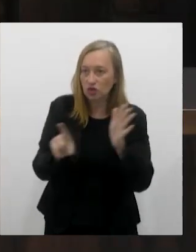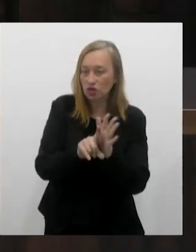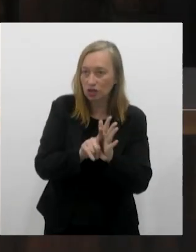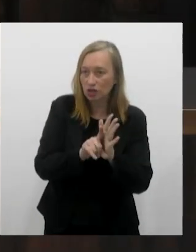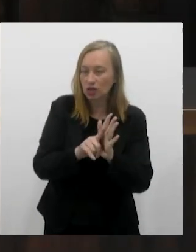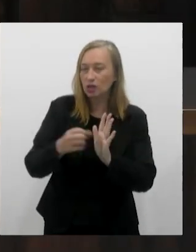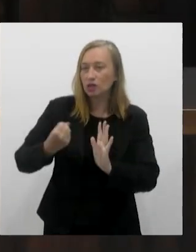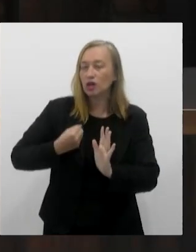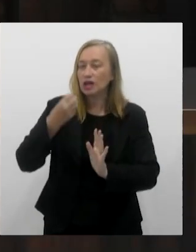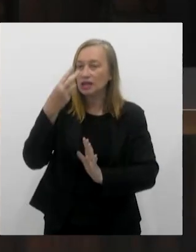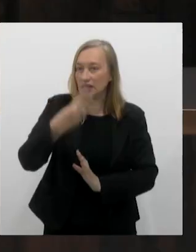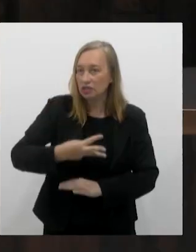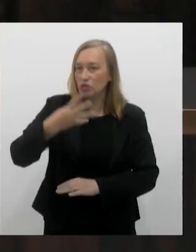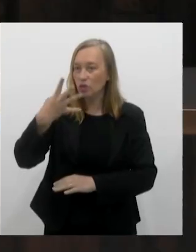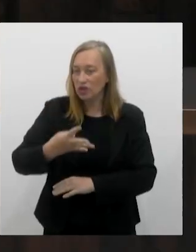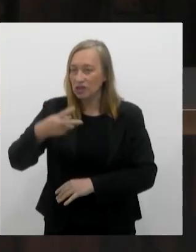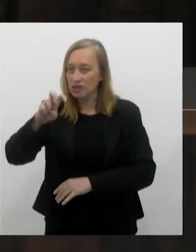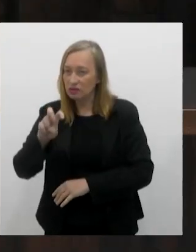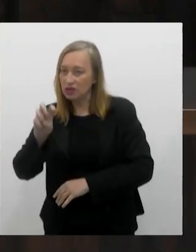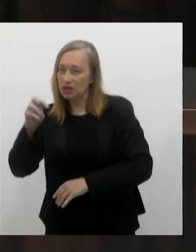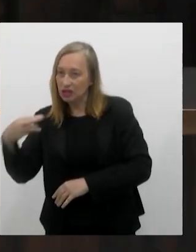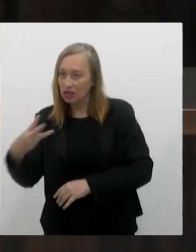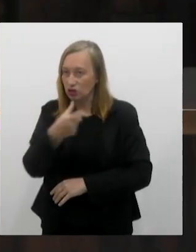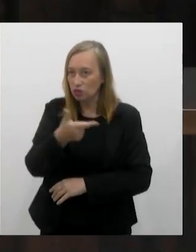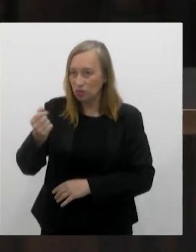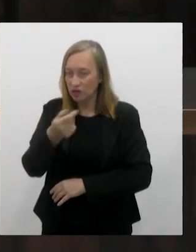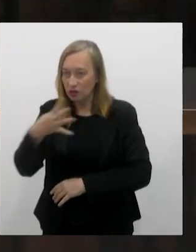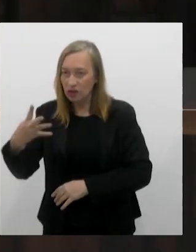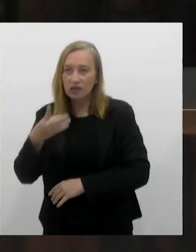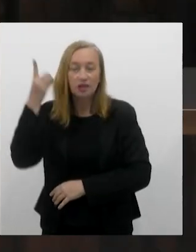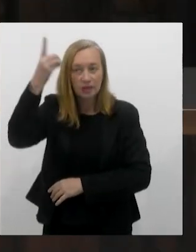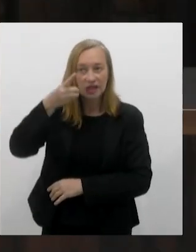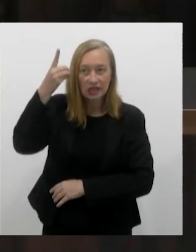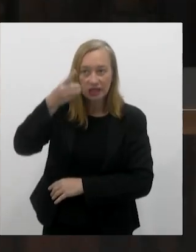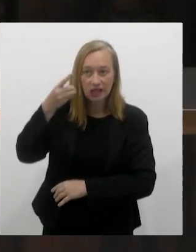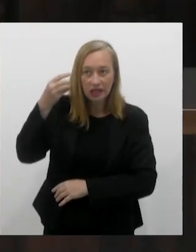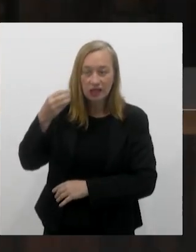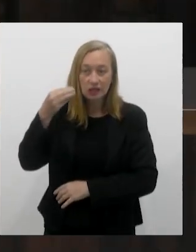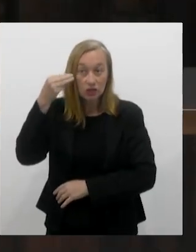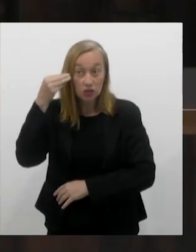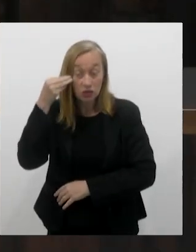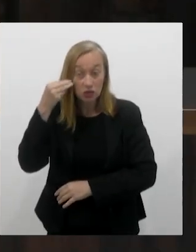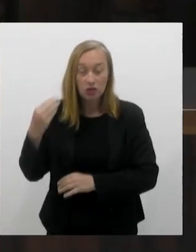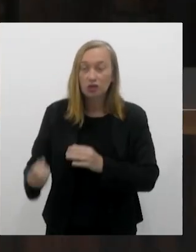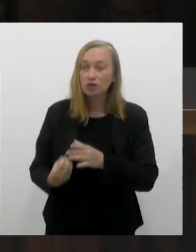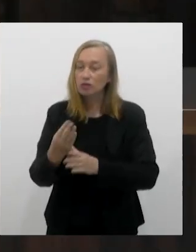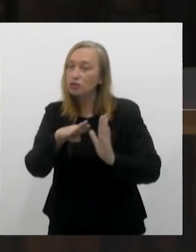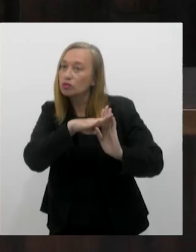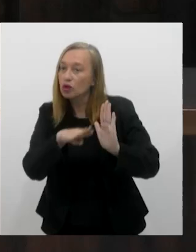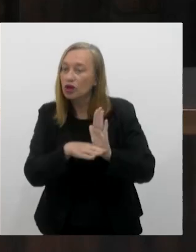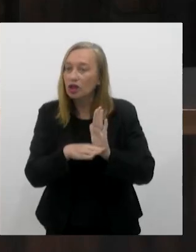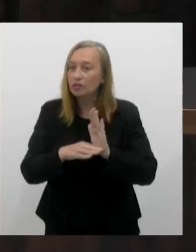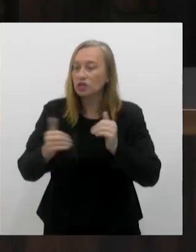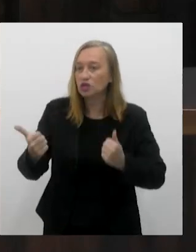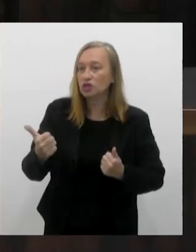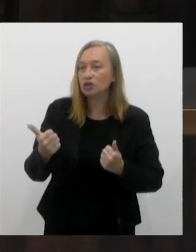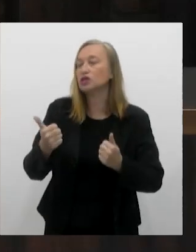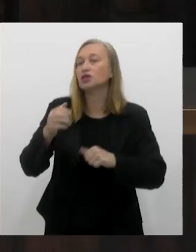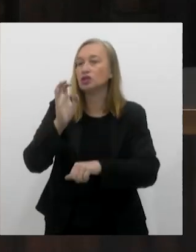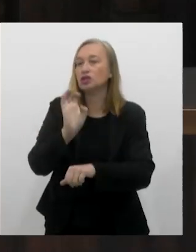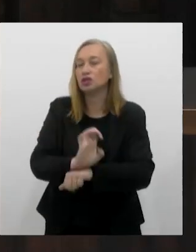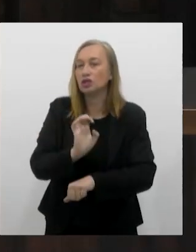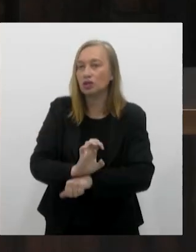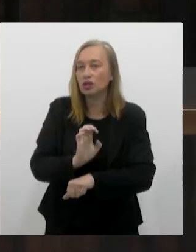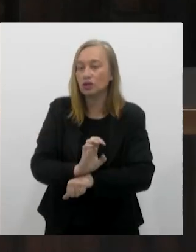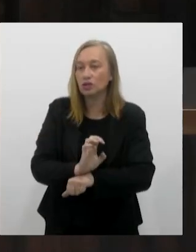número 3.453 de 2024, de autoria da deputada Tia Ju, que institui o Programa Estadual de Apoio às Instituições de Longa